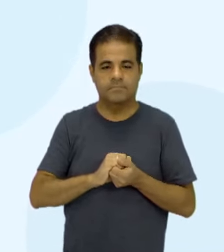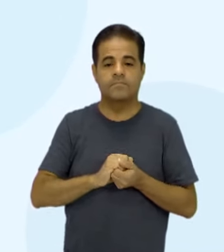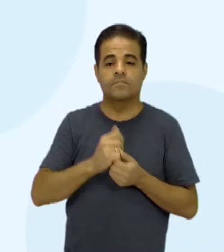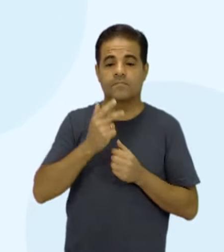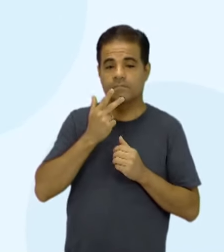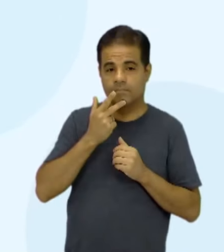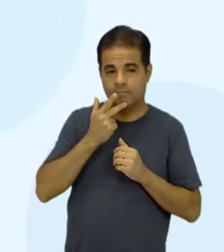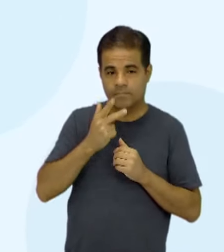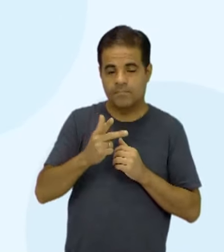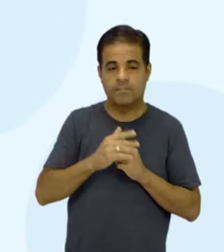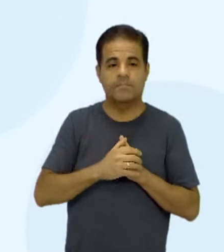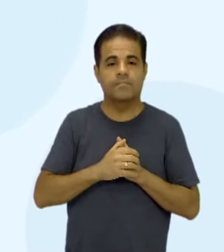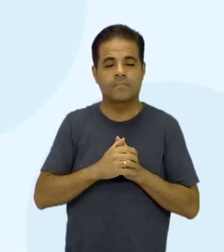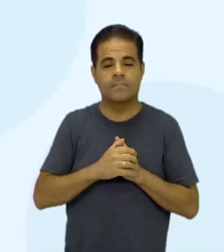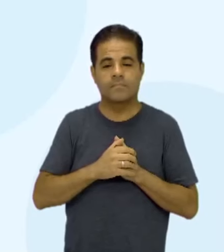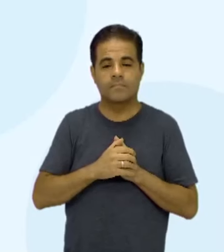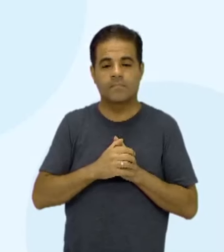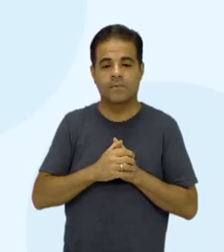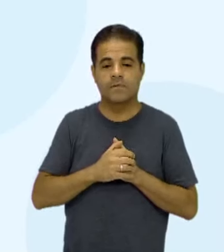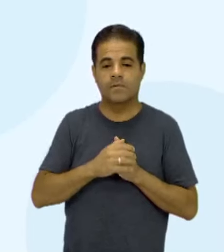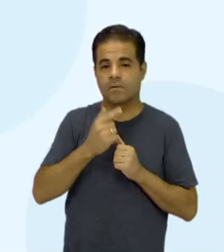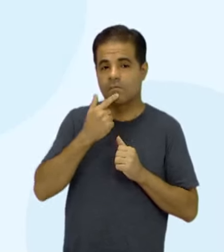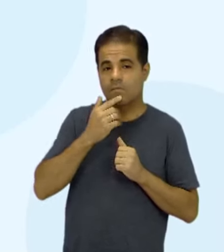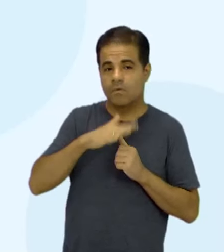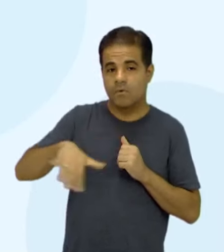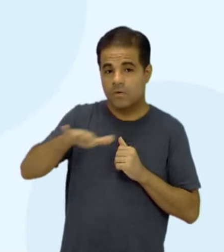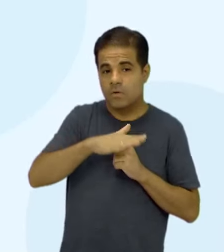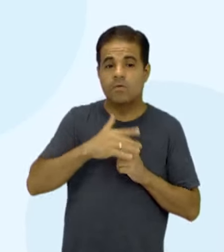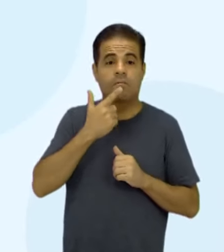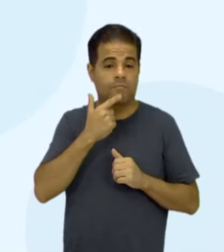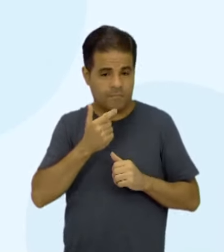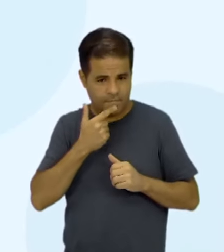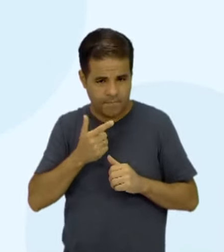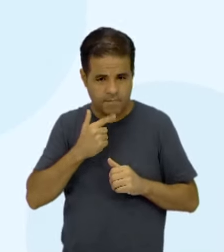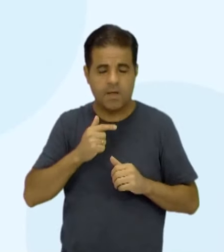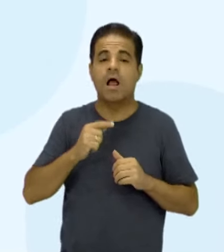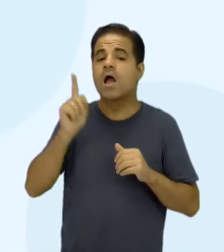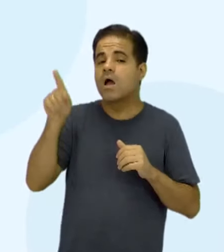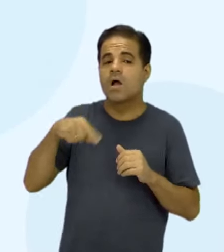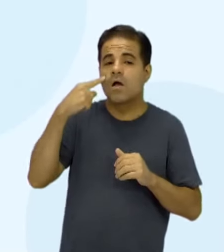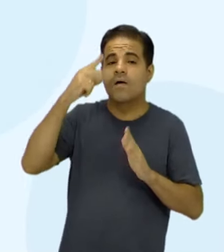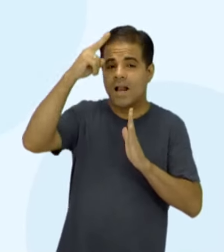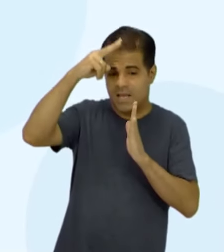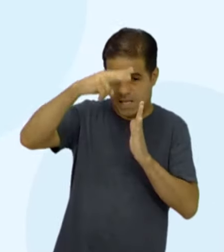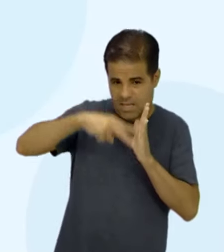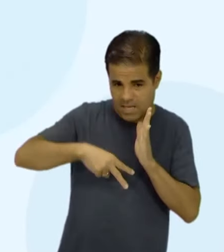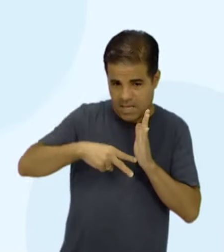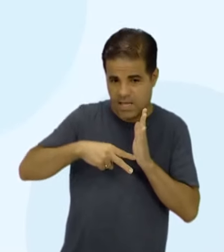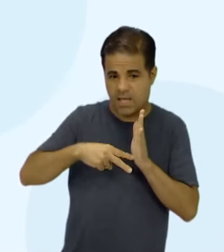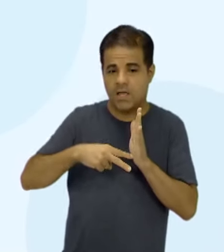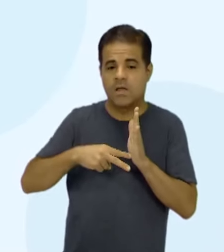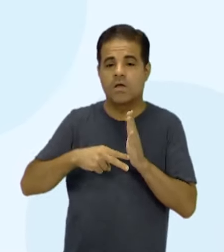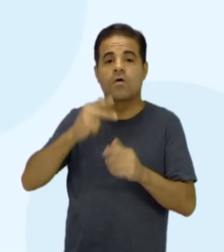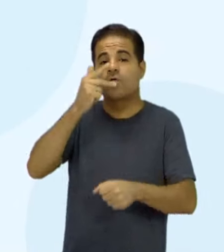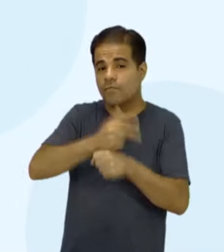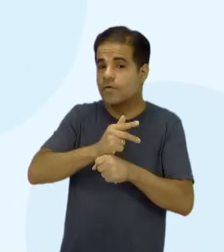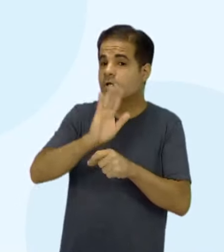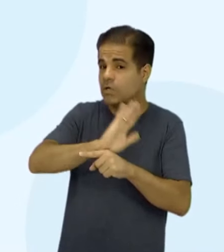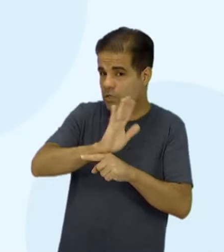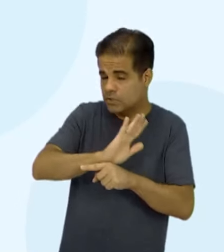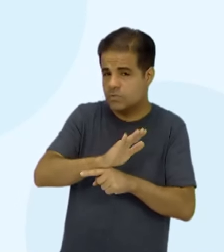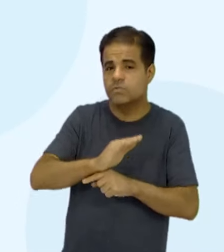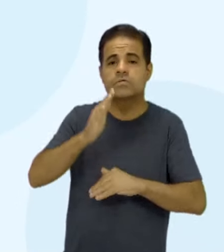War with the introduction to a video about Então a gente vai a produção de um vídeo